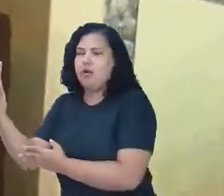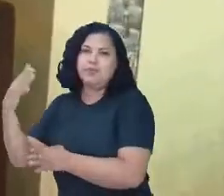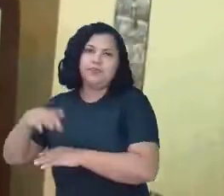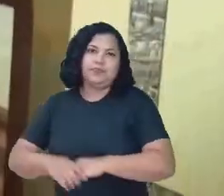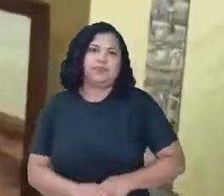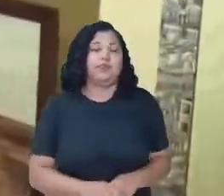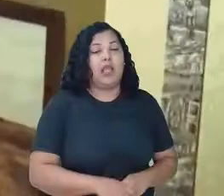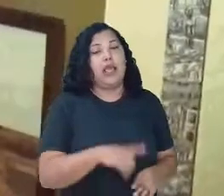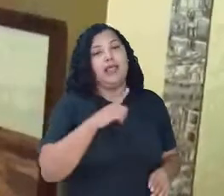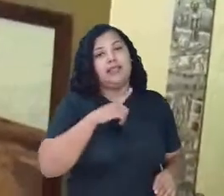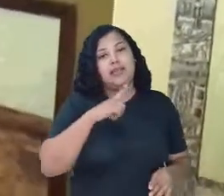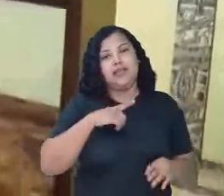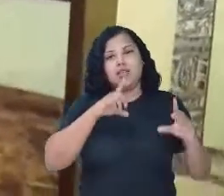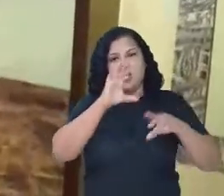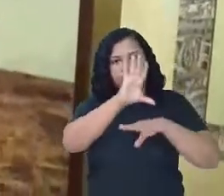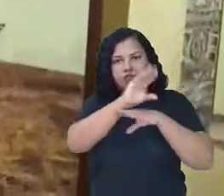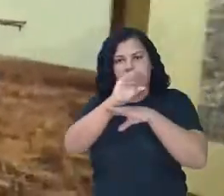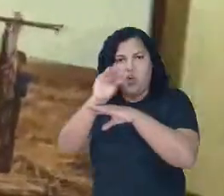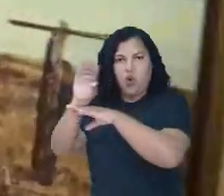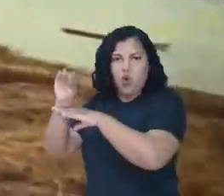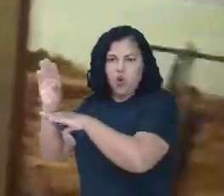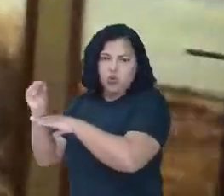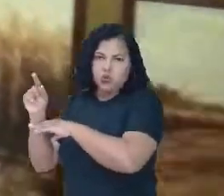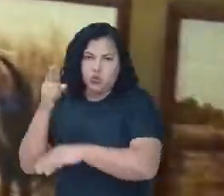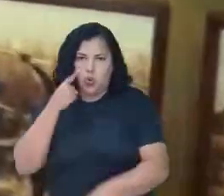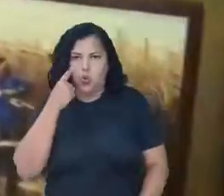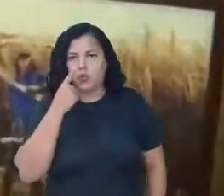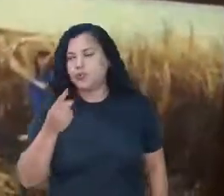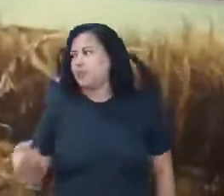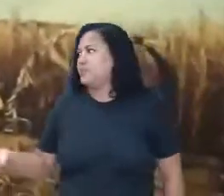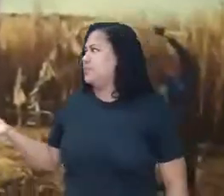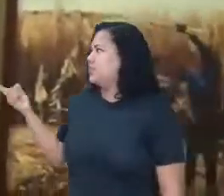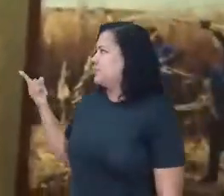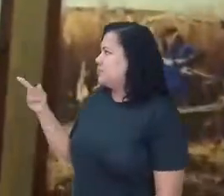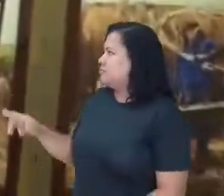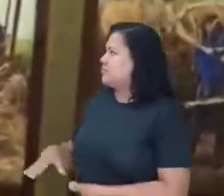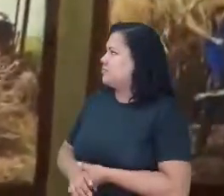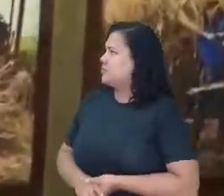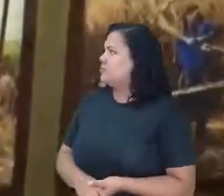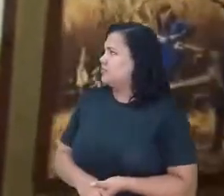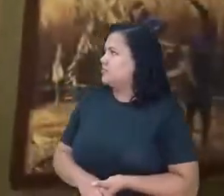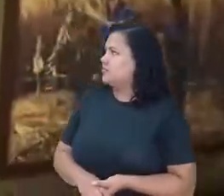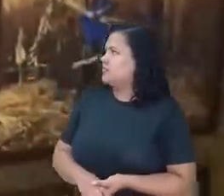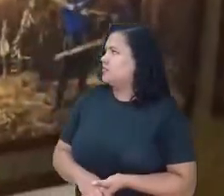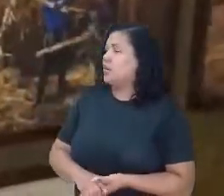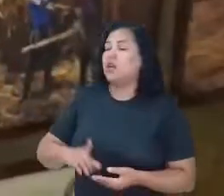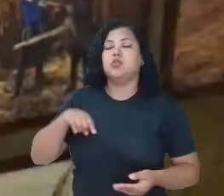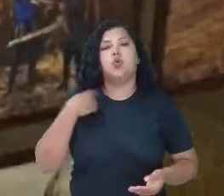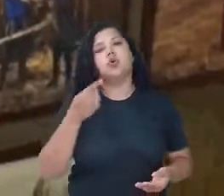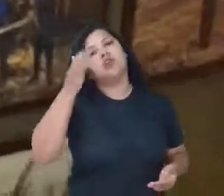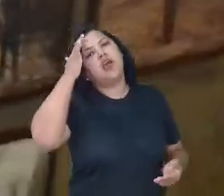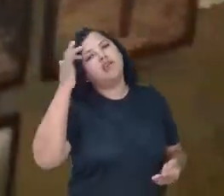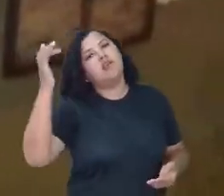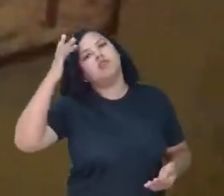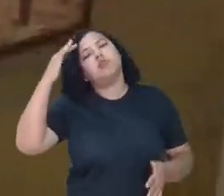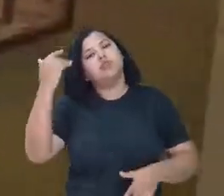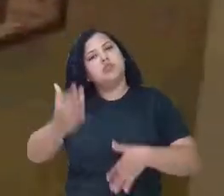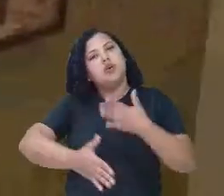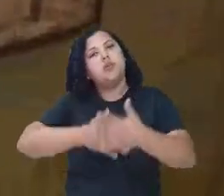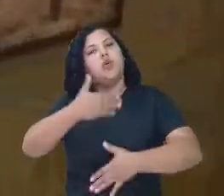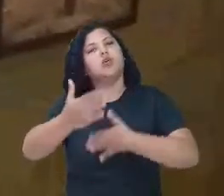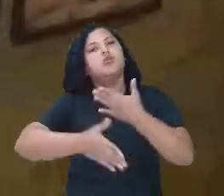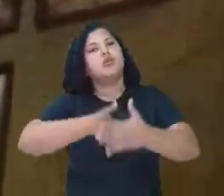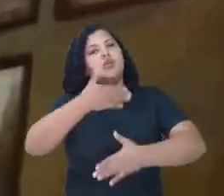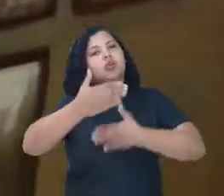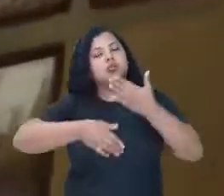Jonathan Andrade, que é chamado de ABC da Cana, e que faz a gente refletir um pouco sobre os processos de